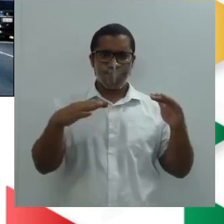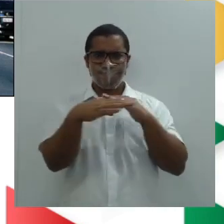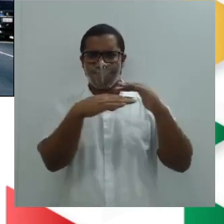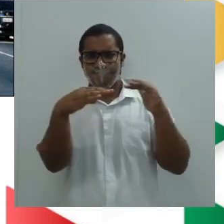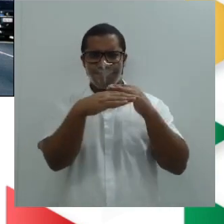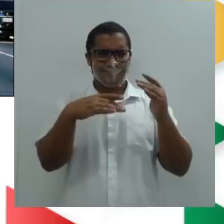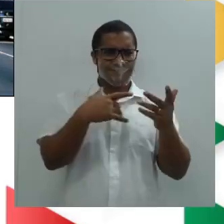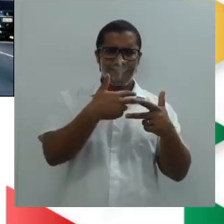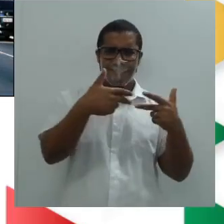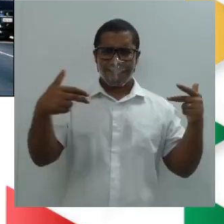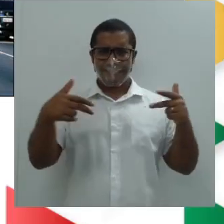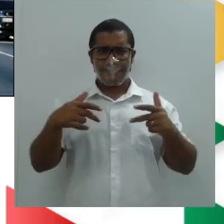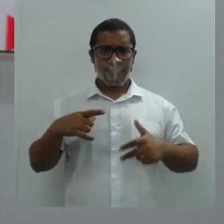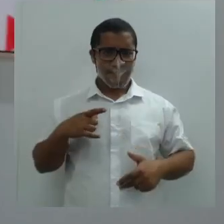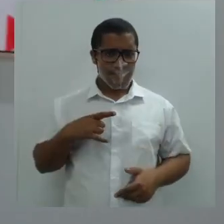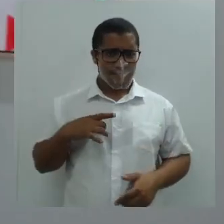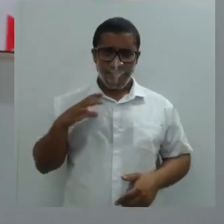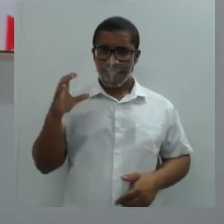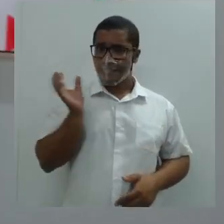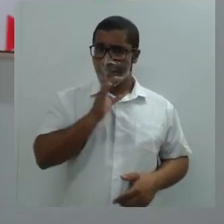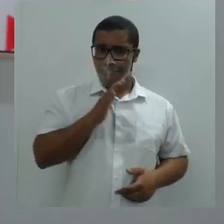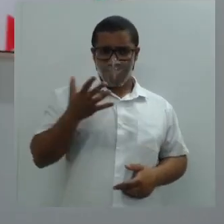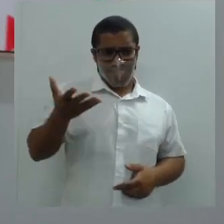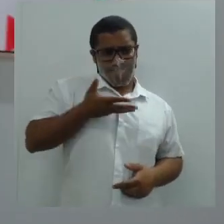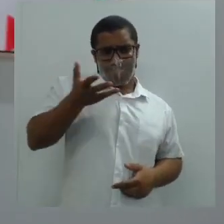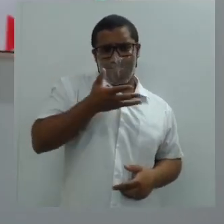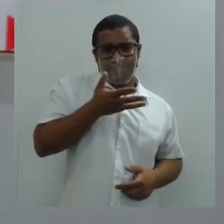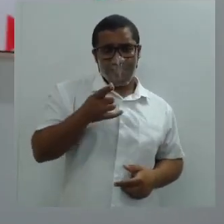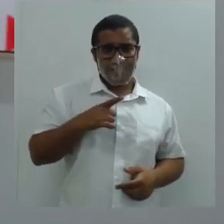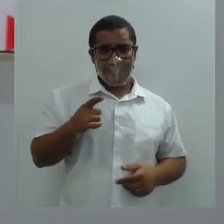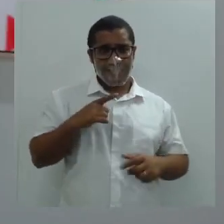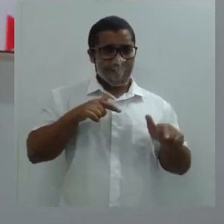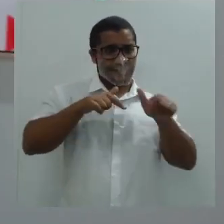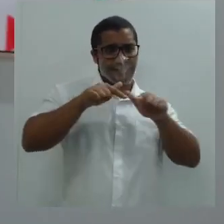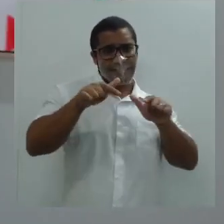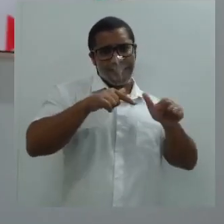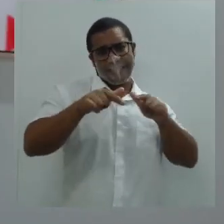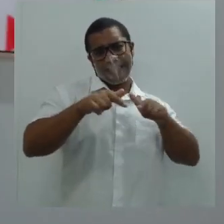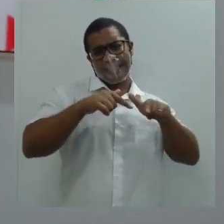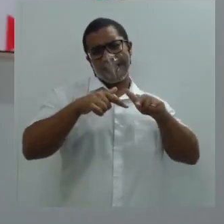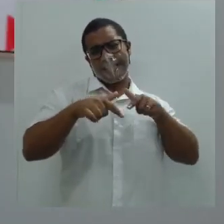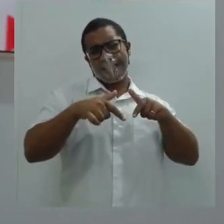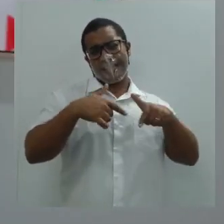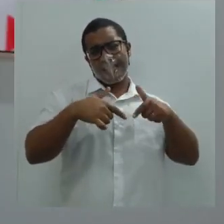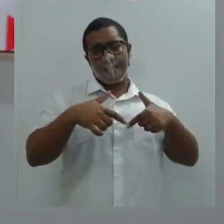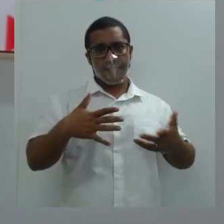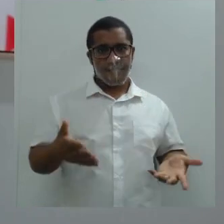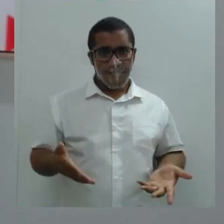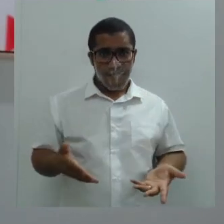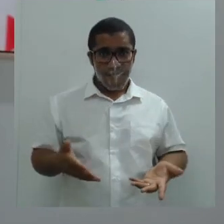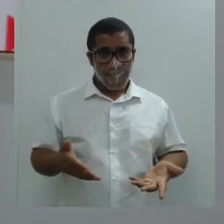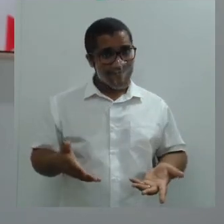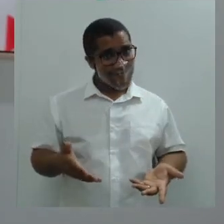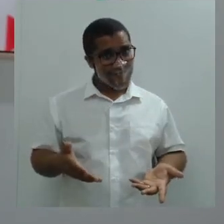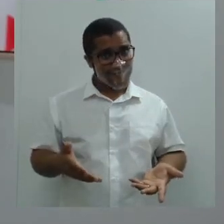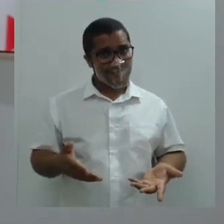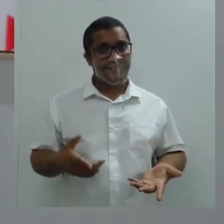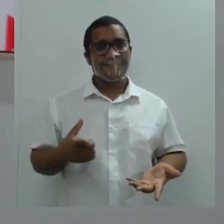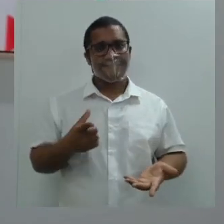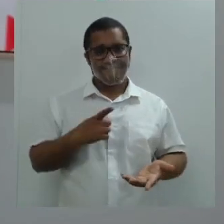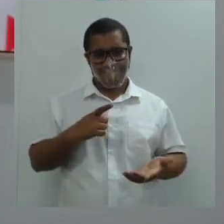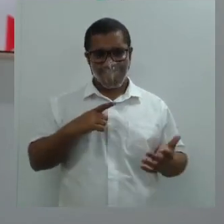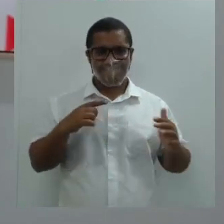constitui um ritmo de vida acelerado, com jornada extensa de trabalho, ao predomínio de uma